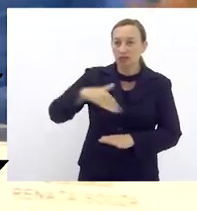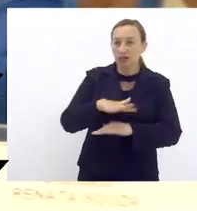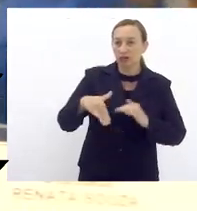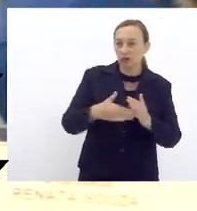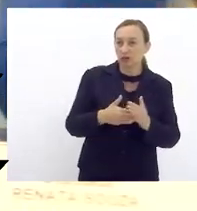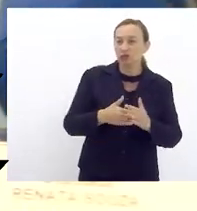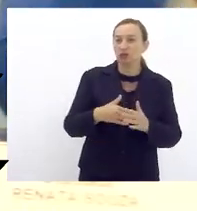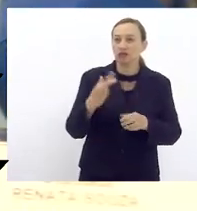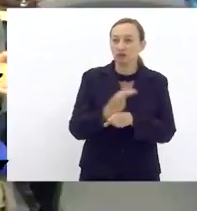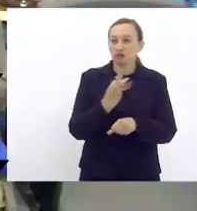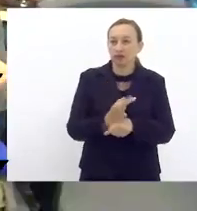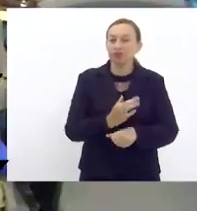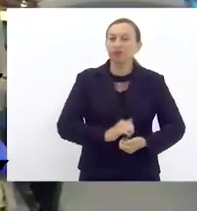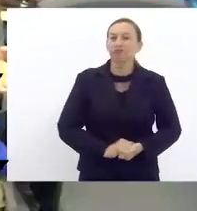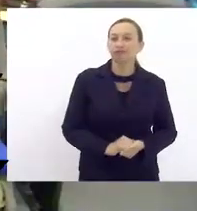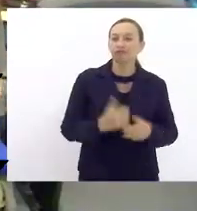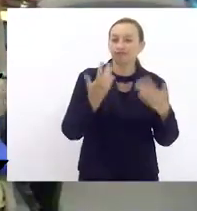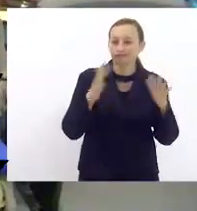resistir